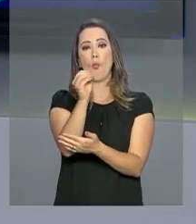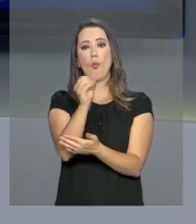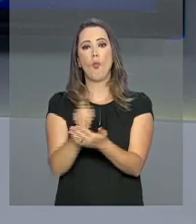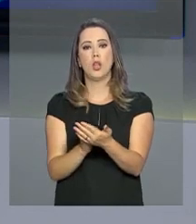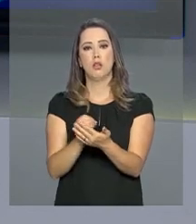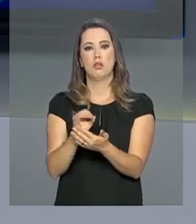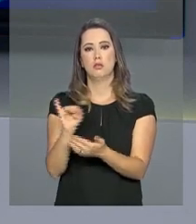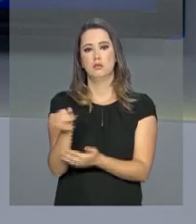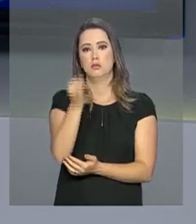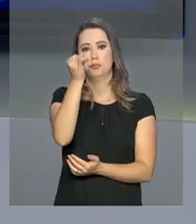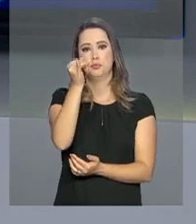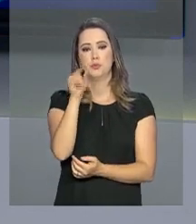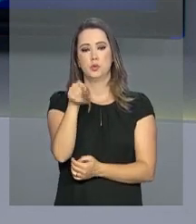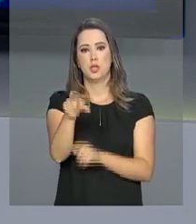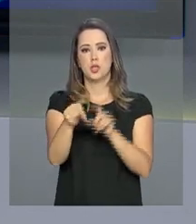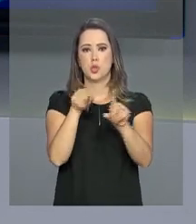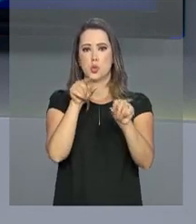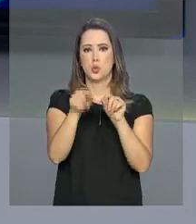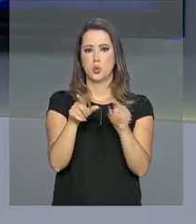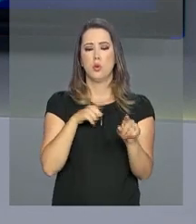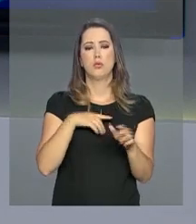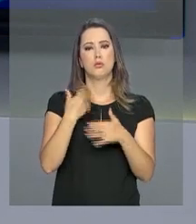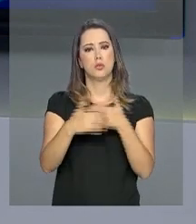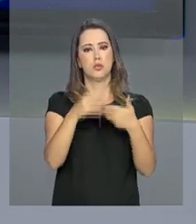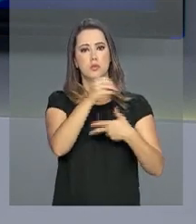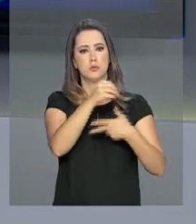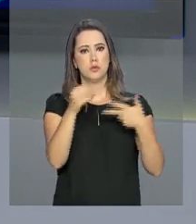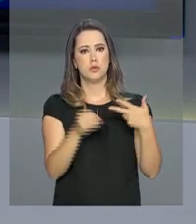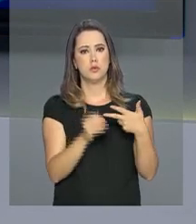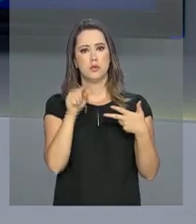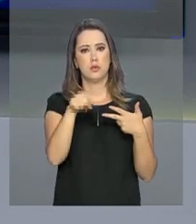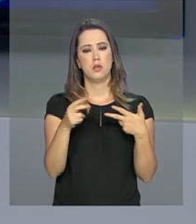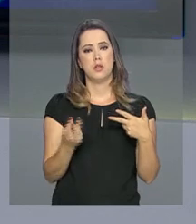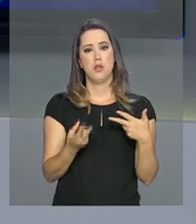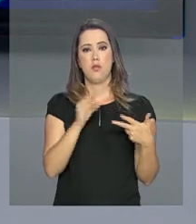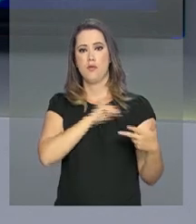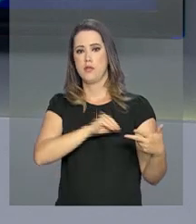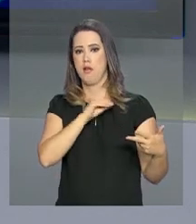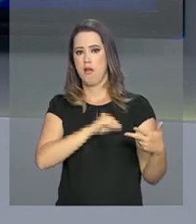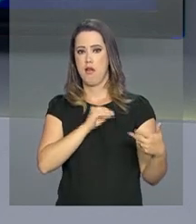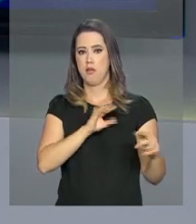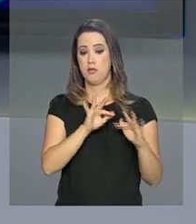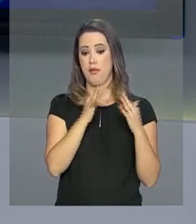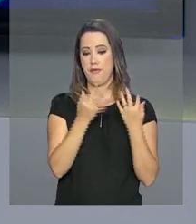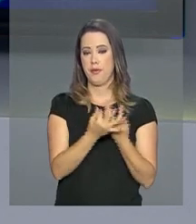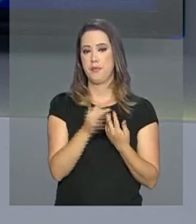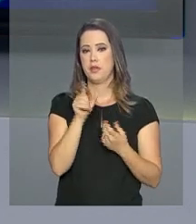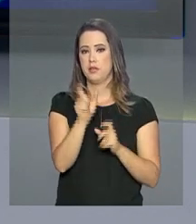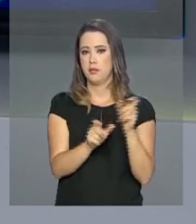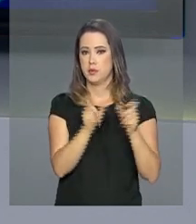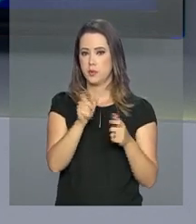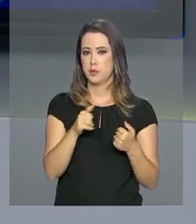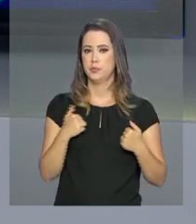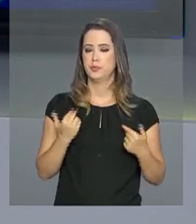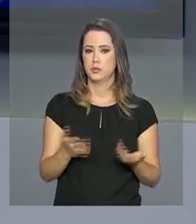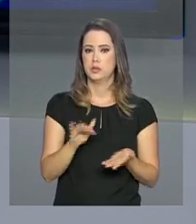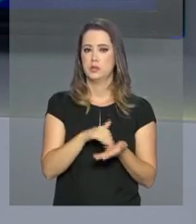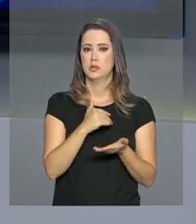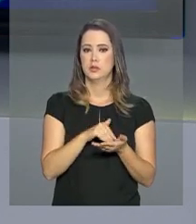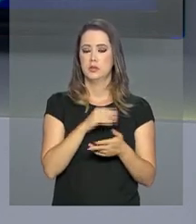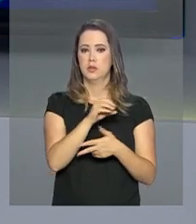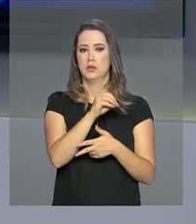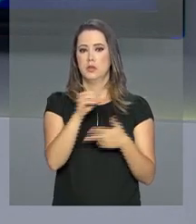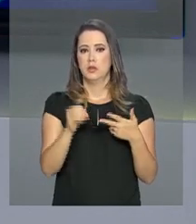os critérios de seleção incluem o desempenho no enem ea renda per capita da família do candidato as inscrições são feitas